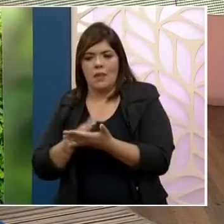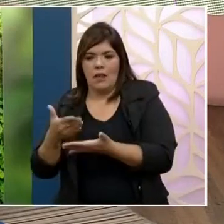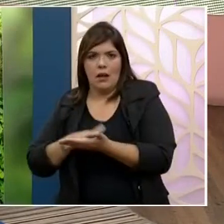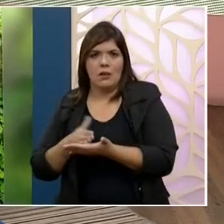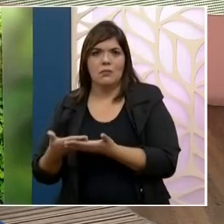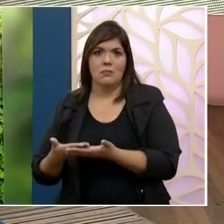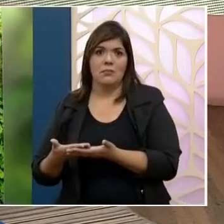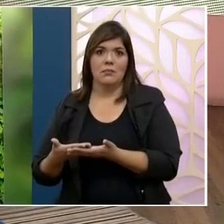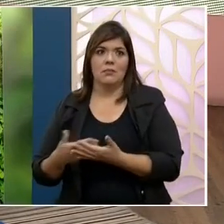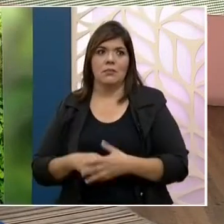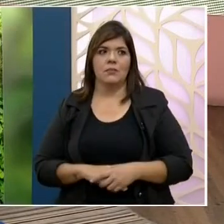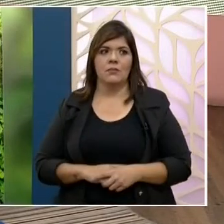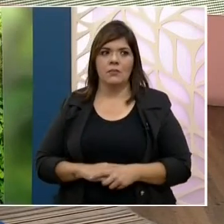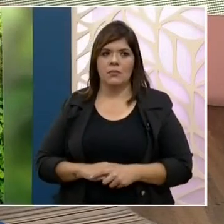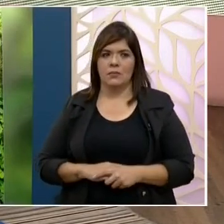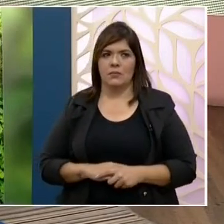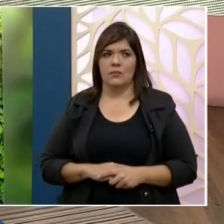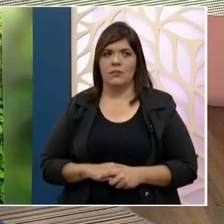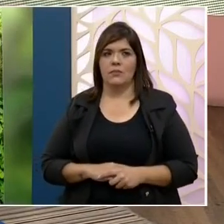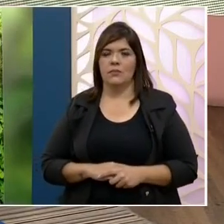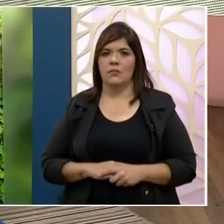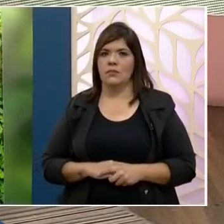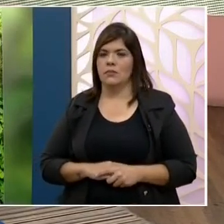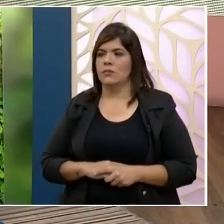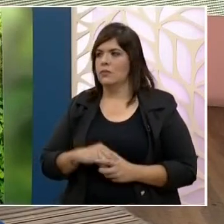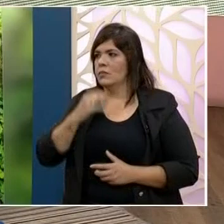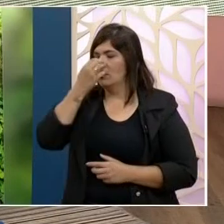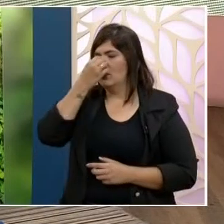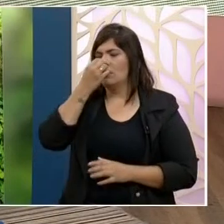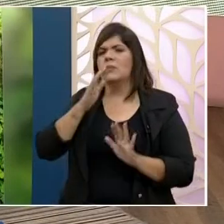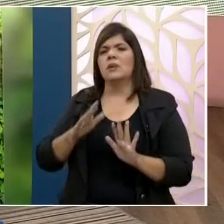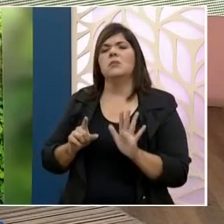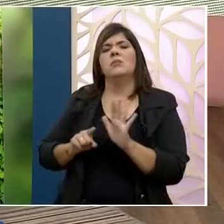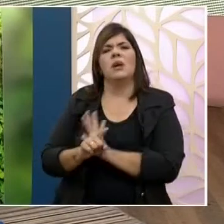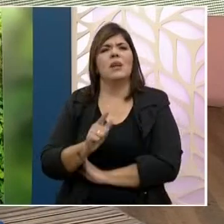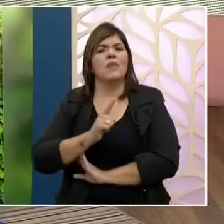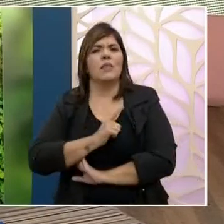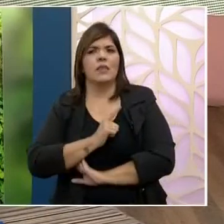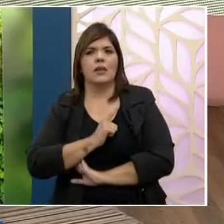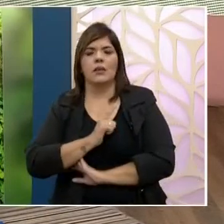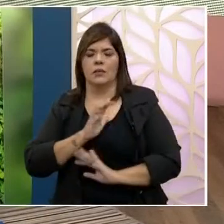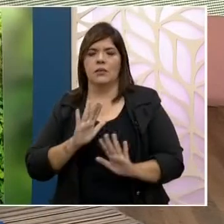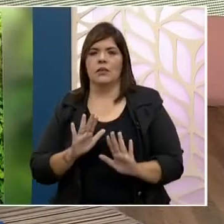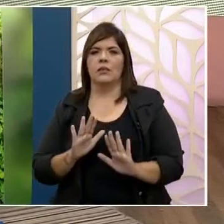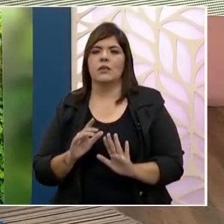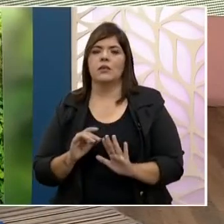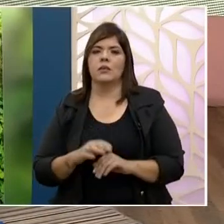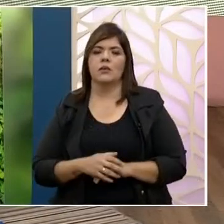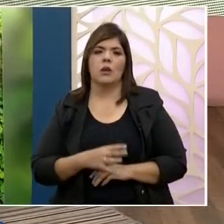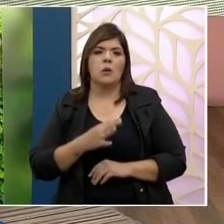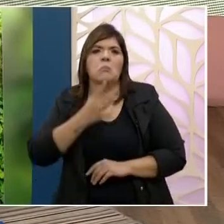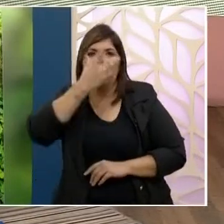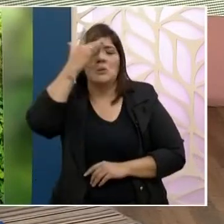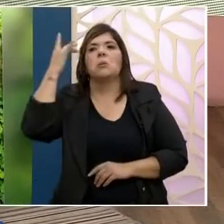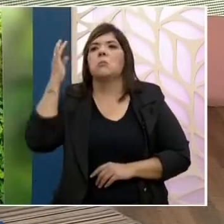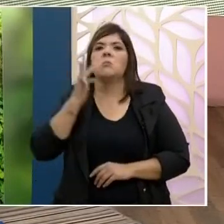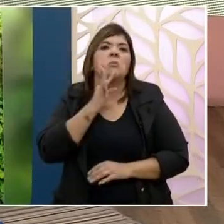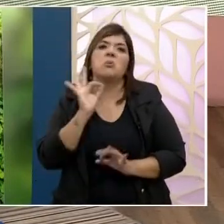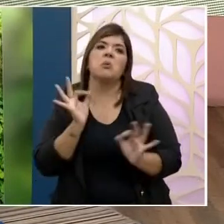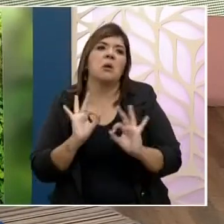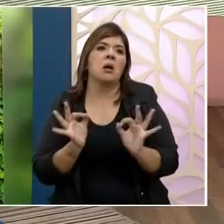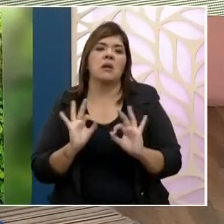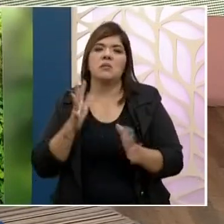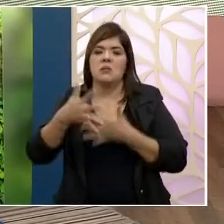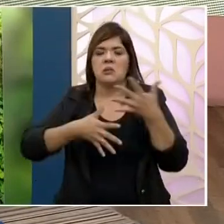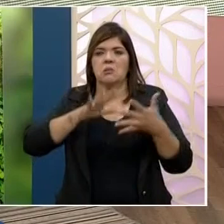de Libras. Que interessante. Né? Isso então... é muito legal. E existe também, eu acho que sempre essa coisa da falta do conhecimento. Sim. E todas as